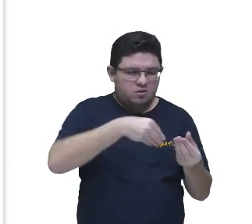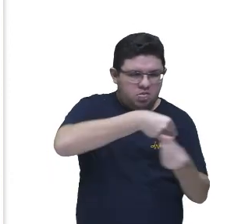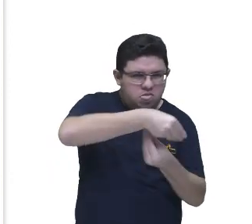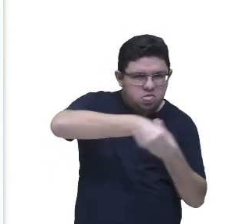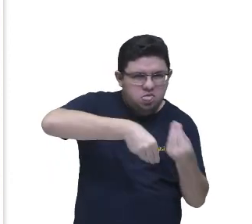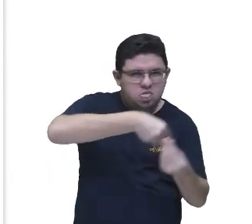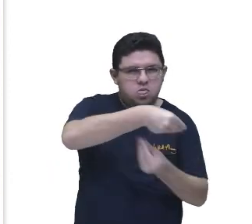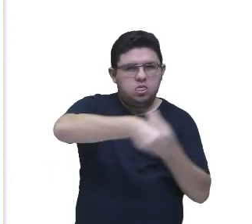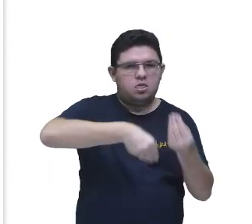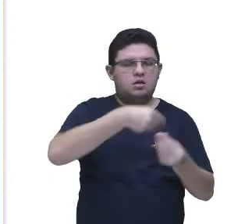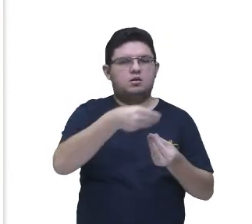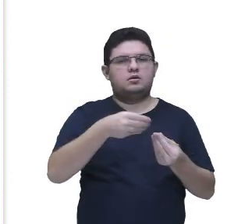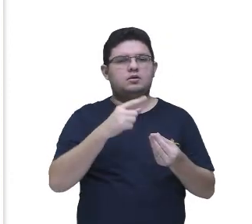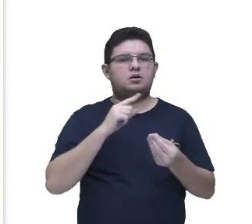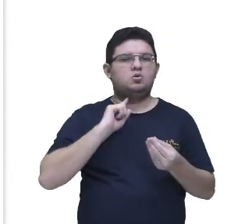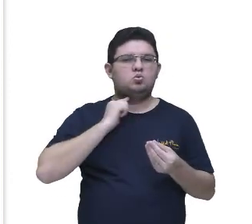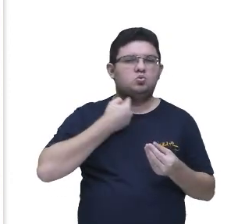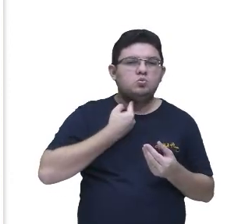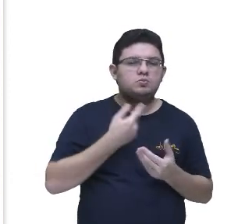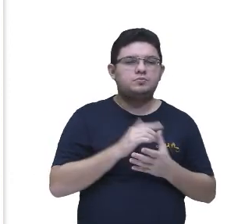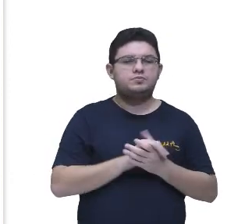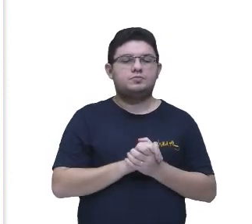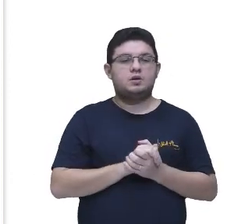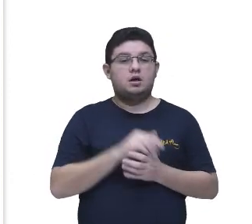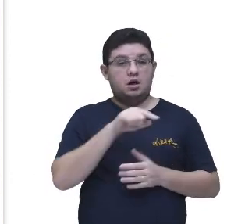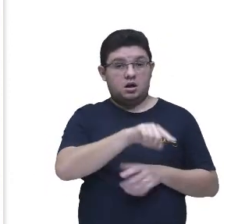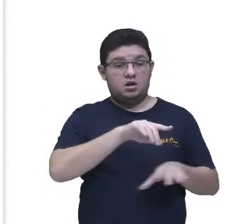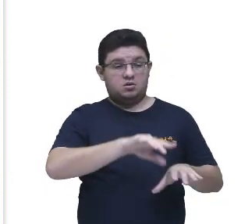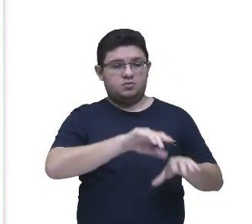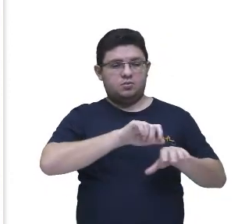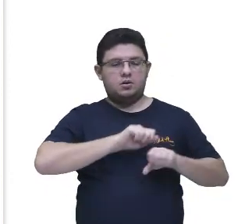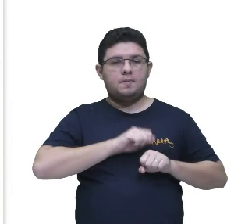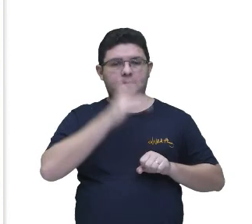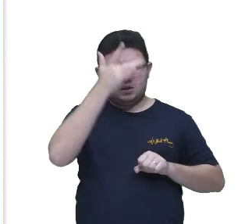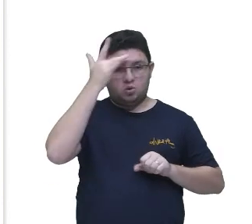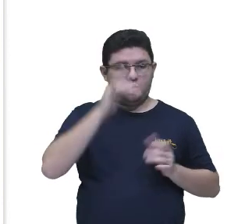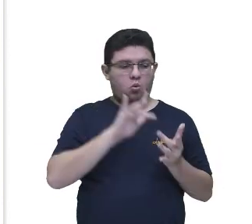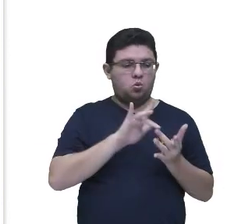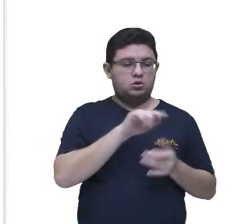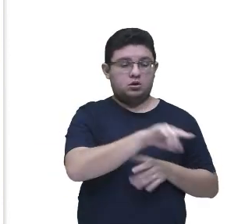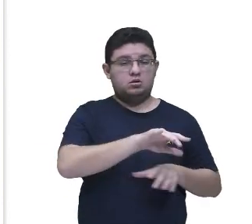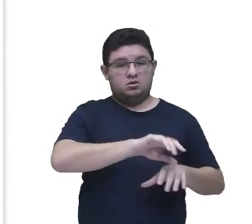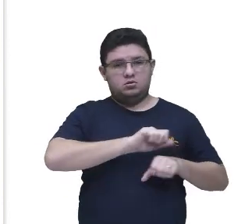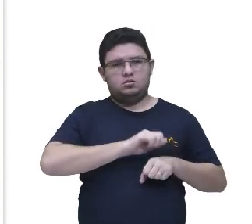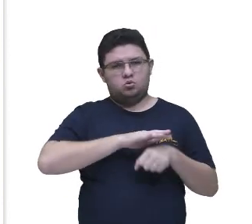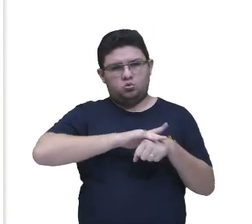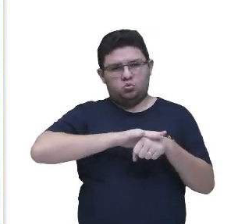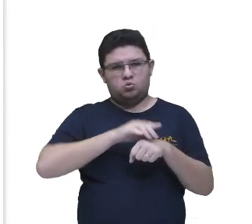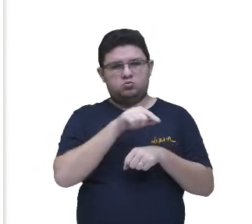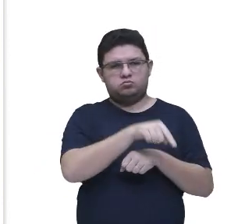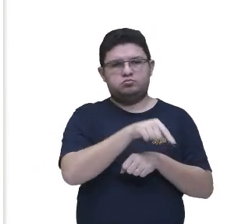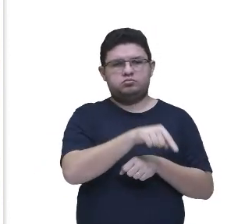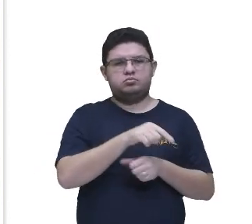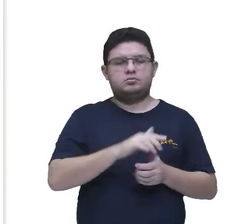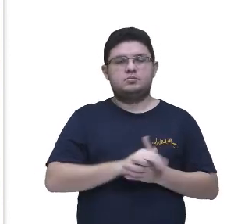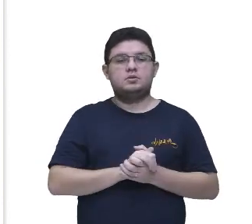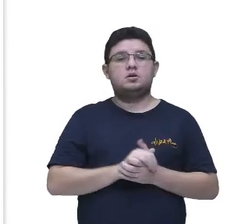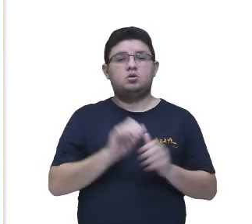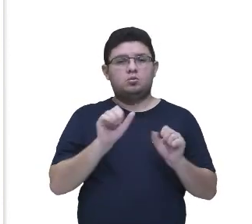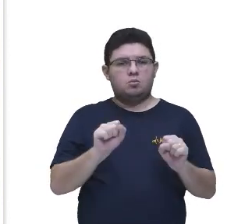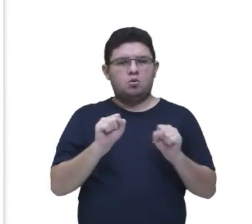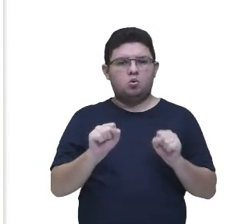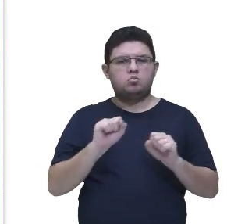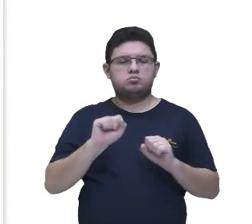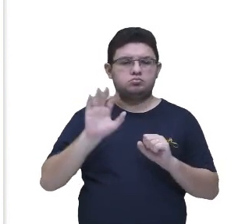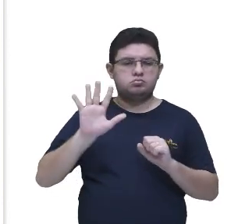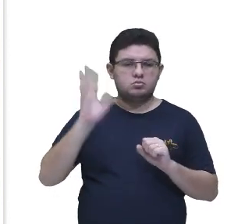a contaminação dos solos e ainda das pessoas que mantêm contato direto com os detritos, né, com o lixo. Pode ocorrer ainda